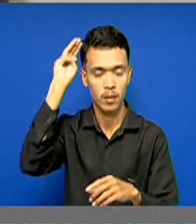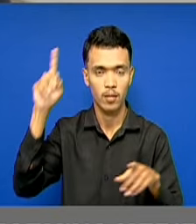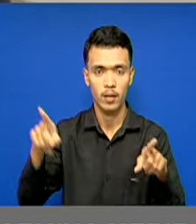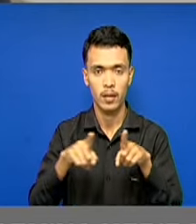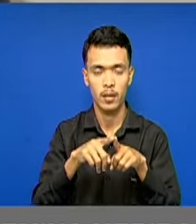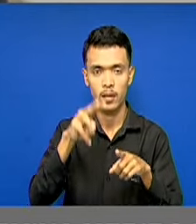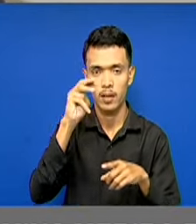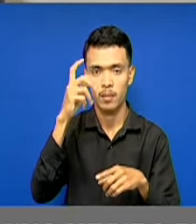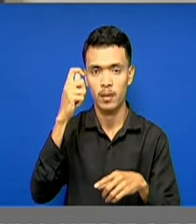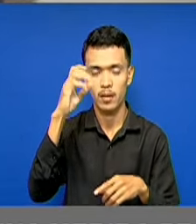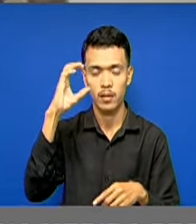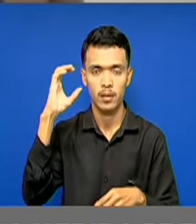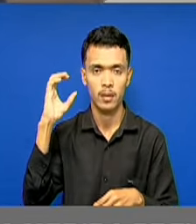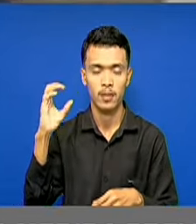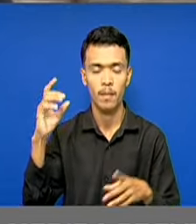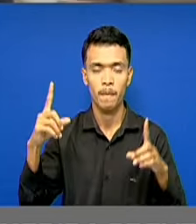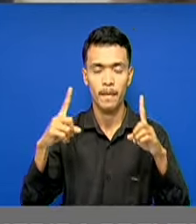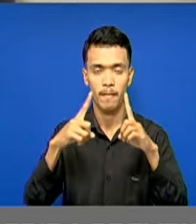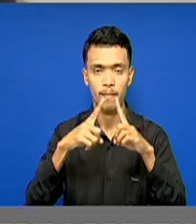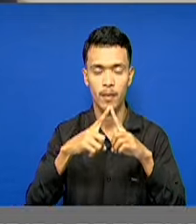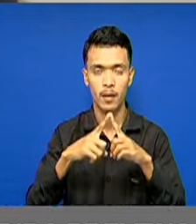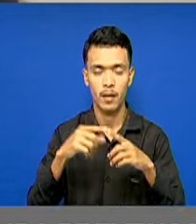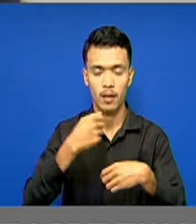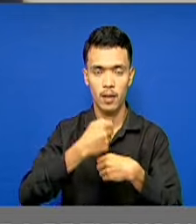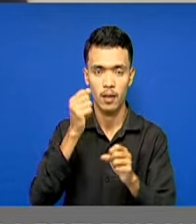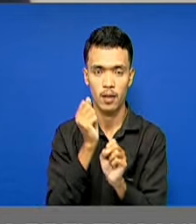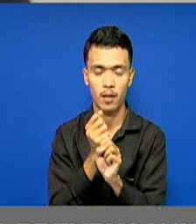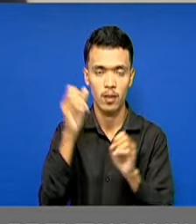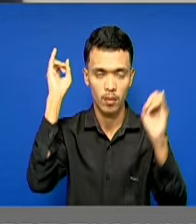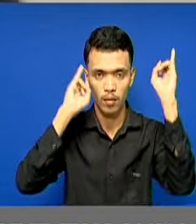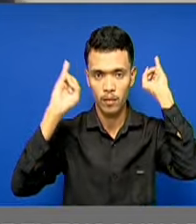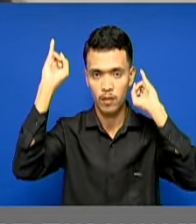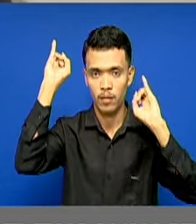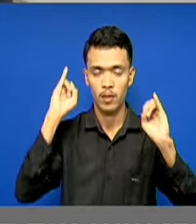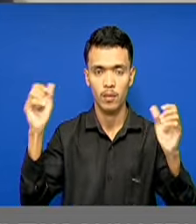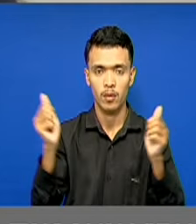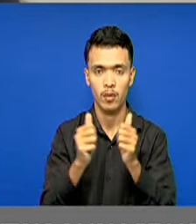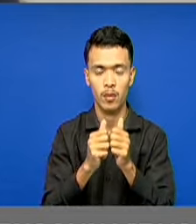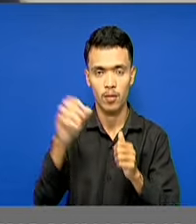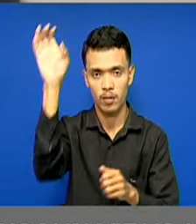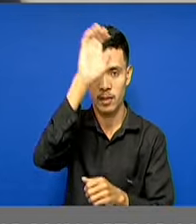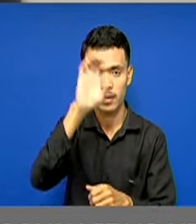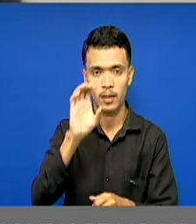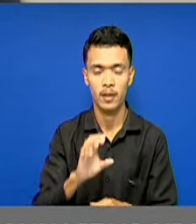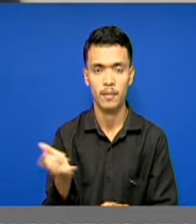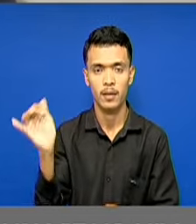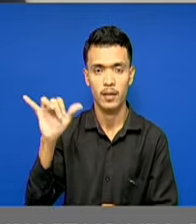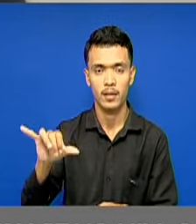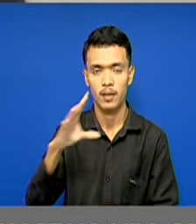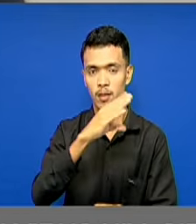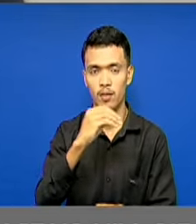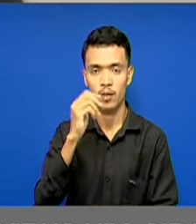Ministério de Transporte e Comunicação, vai produz informação que se relaciona com o clima. Nós, a Autoridade de Proteção